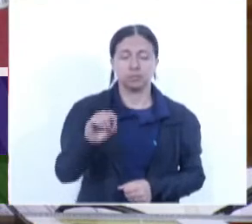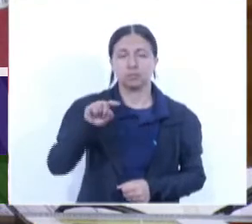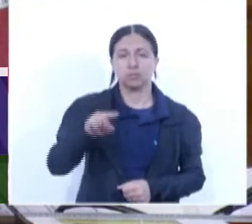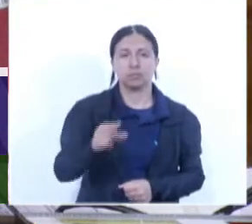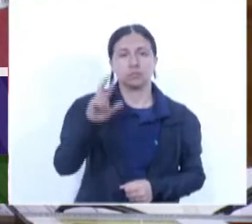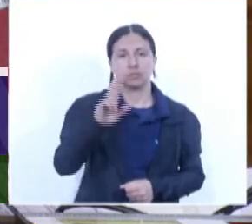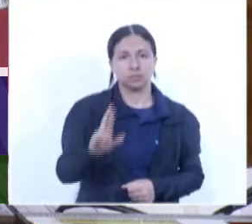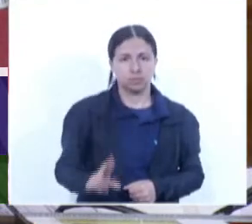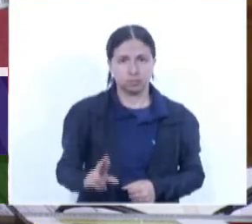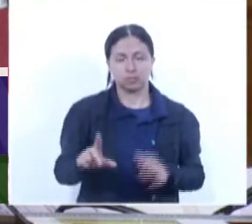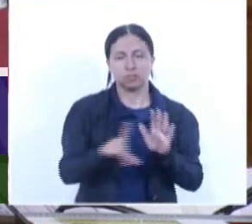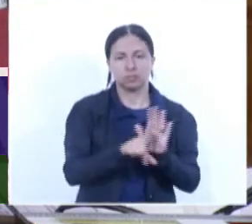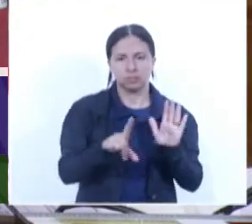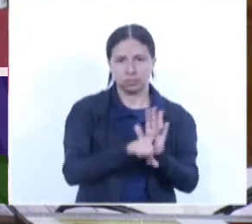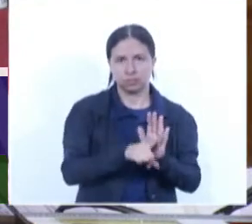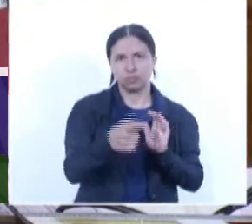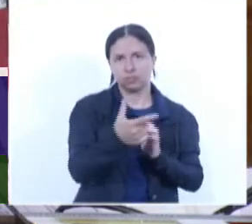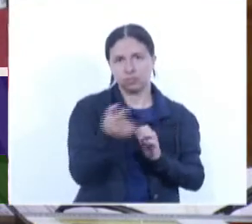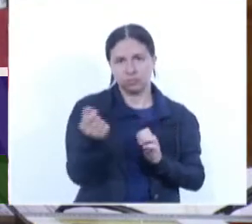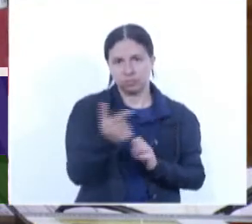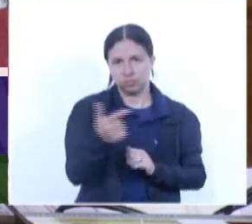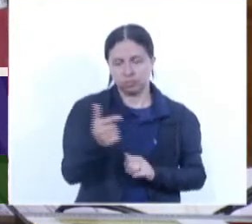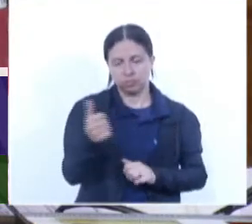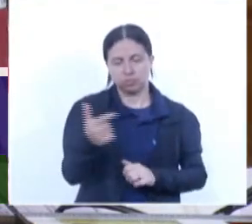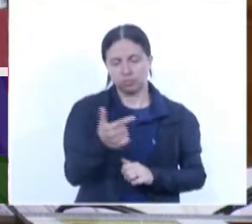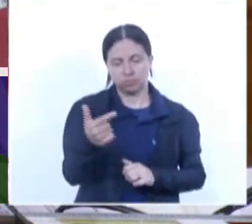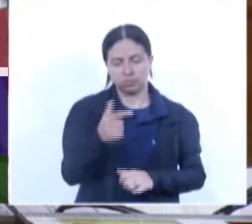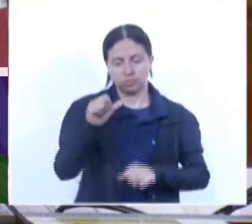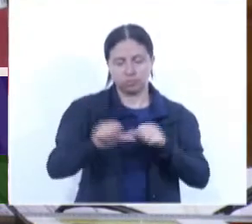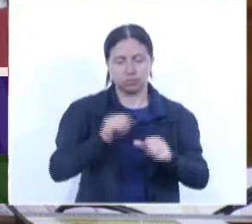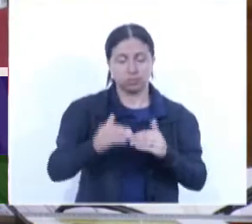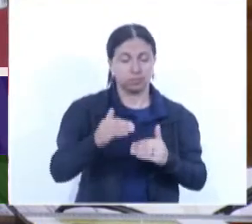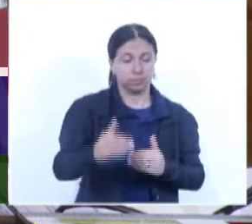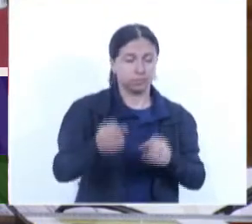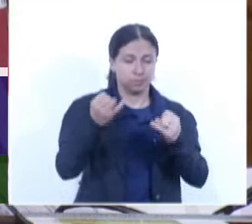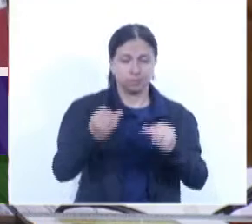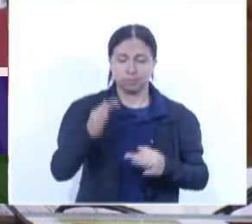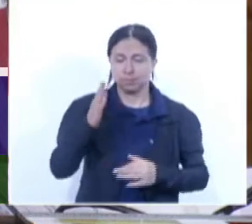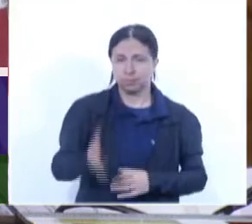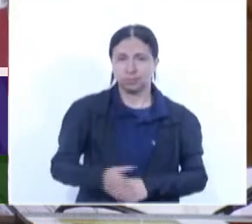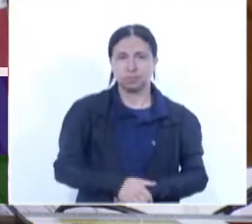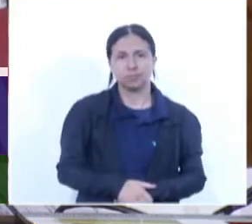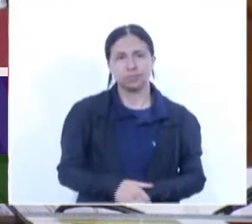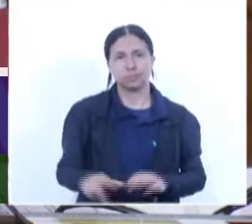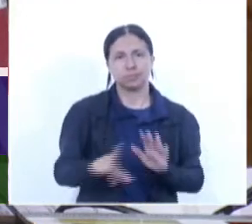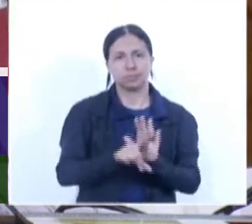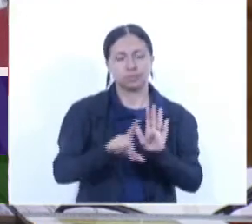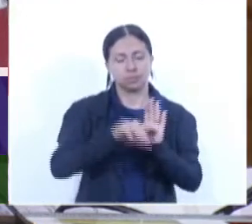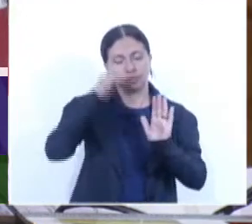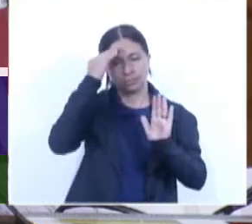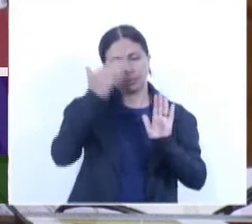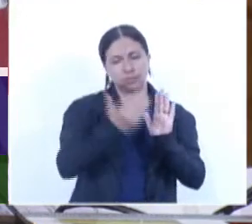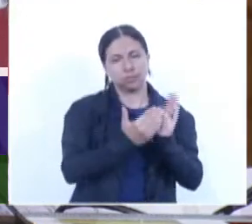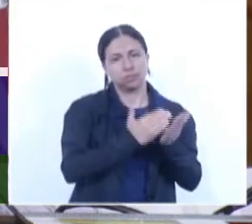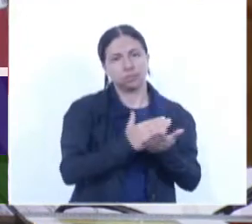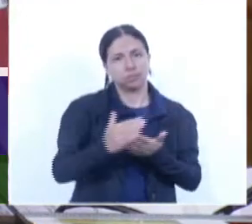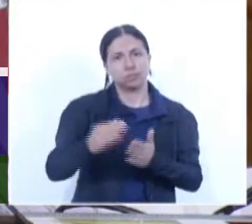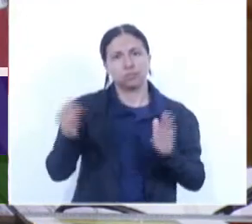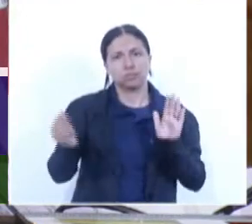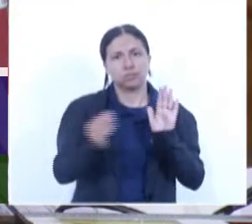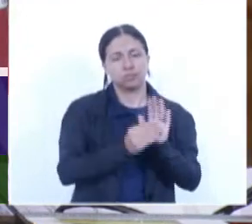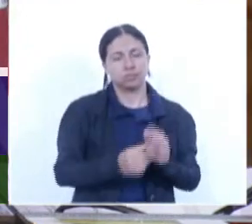2022 e suas alterações achei 3ª essa lei vigor na data sua publicação Uberlândia 16 de agosto de